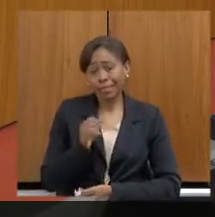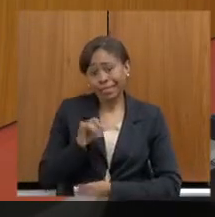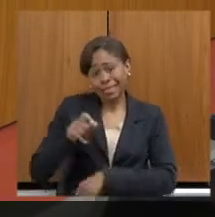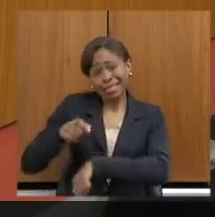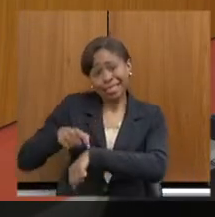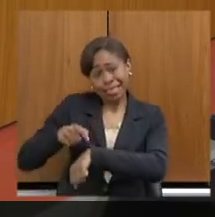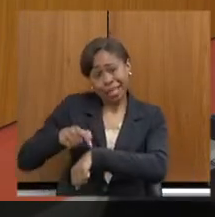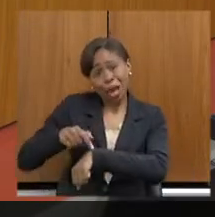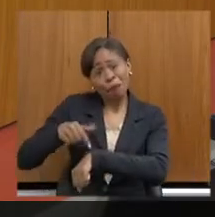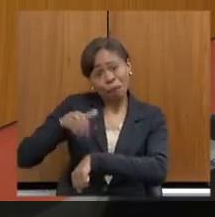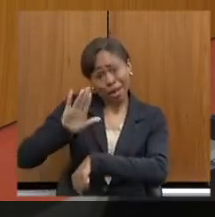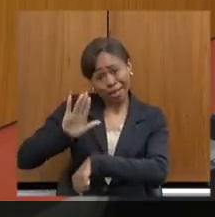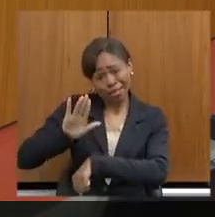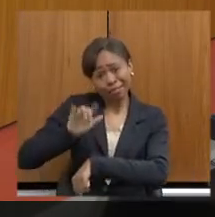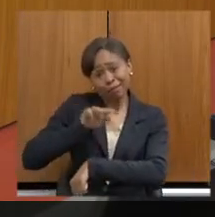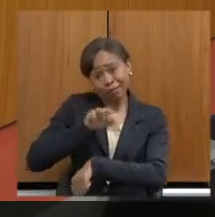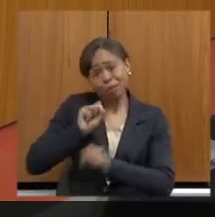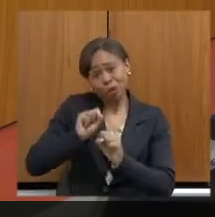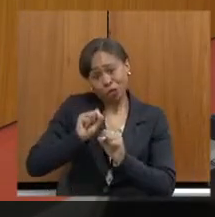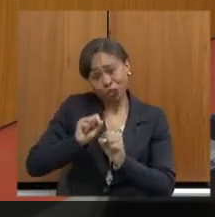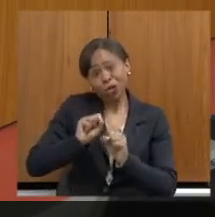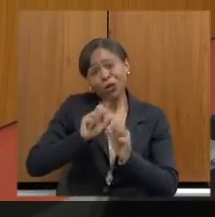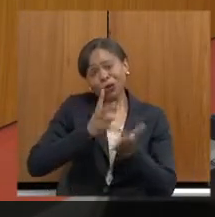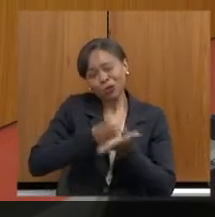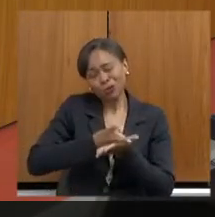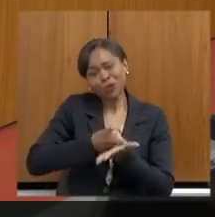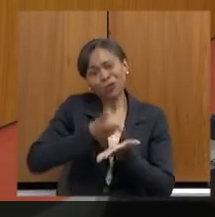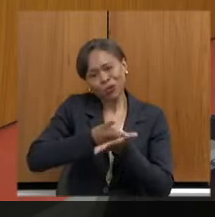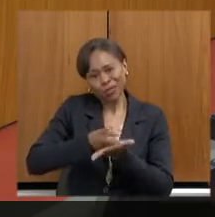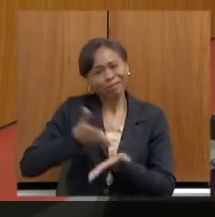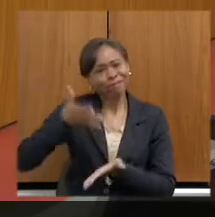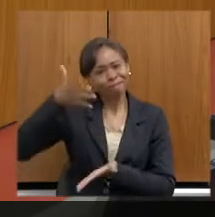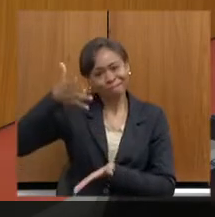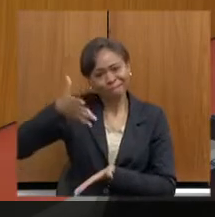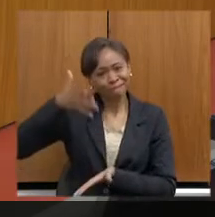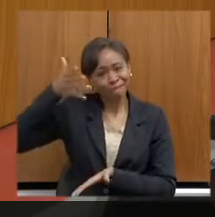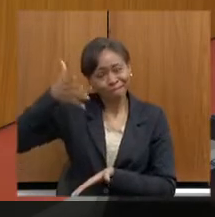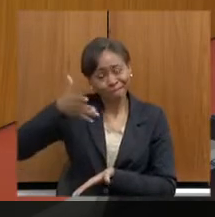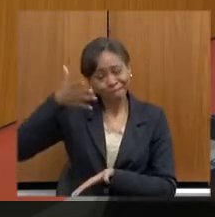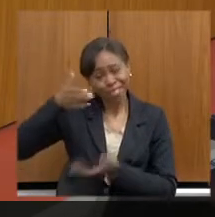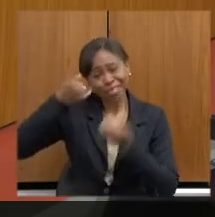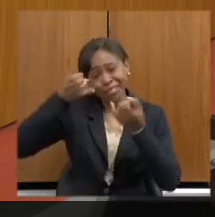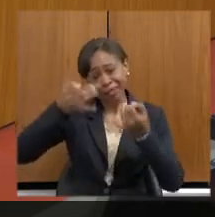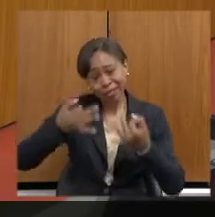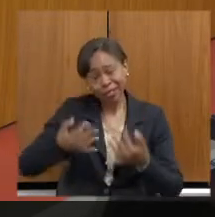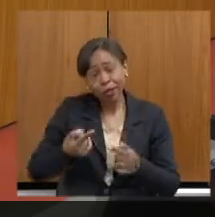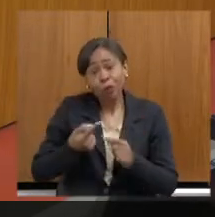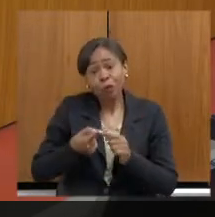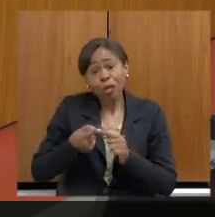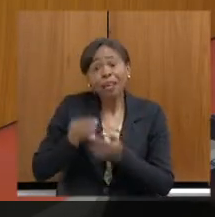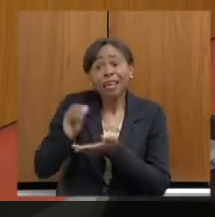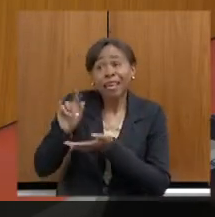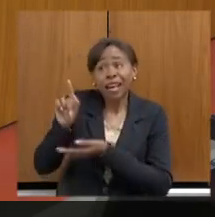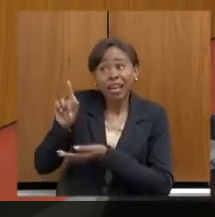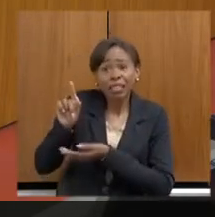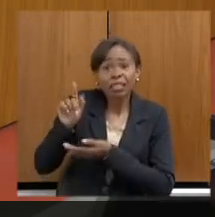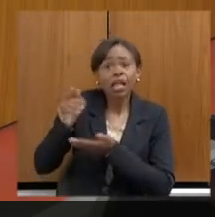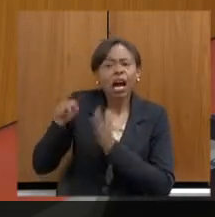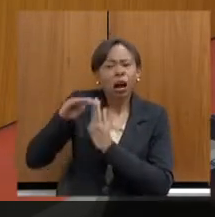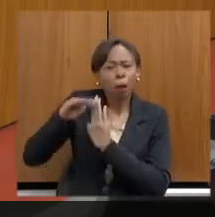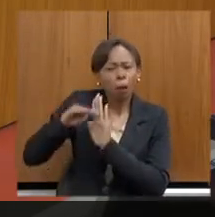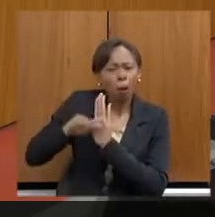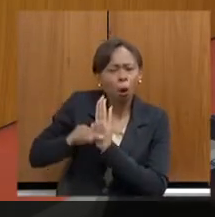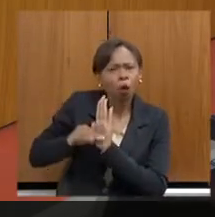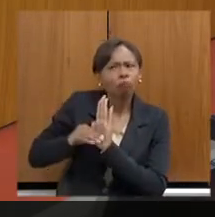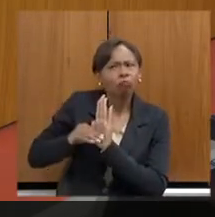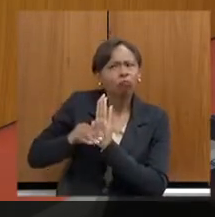poderia ainda continuar falando porque nós sabemos que outros programas não estão não constam da apresentação do